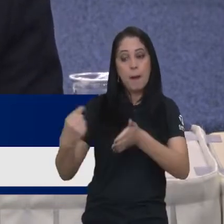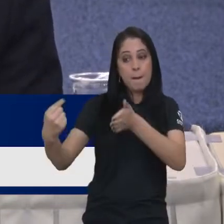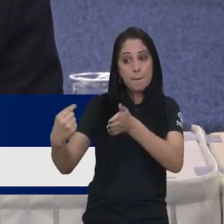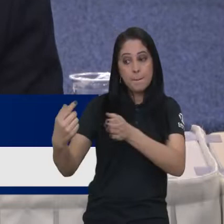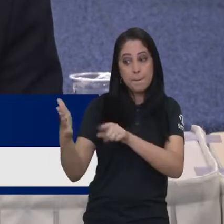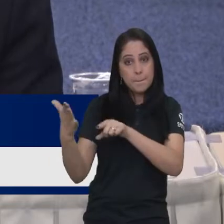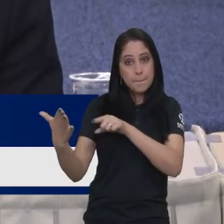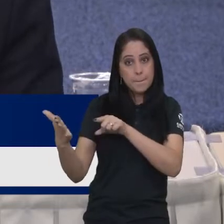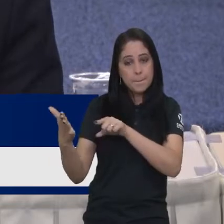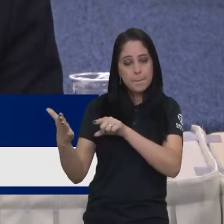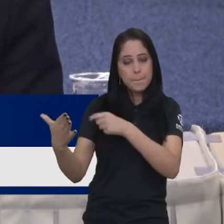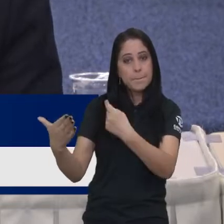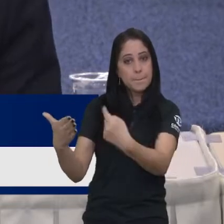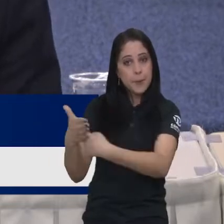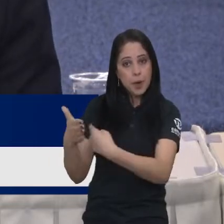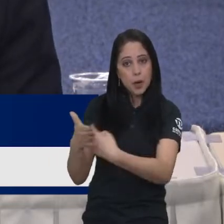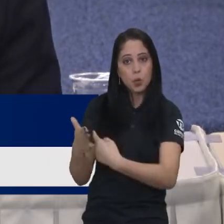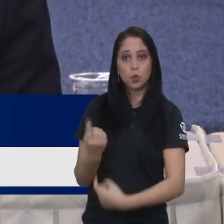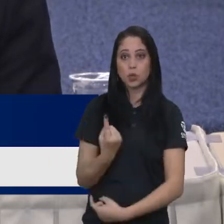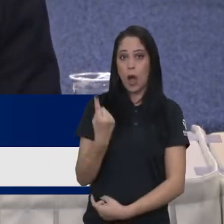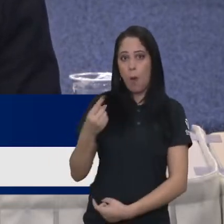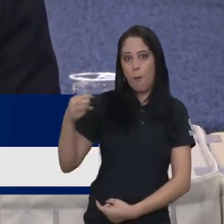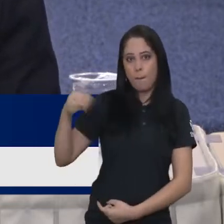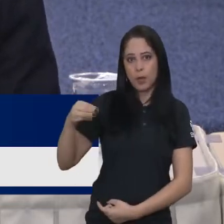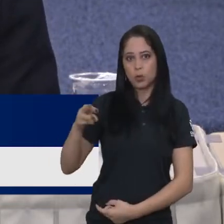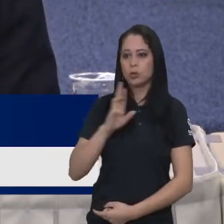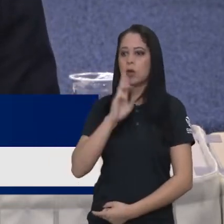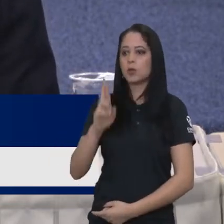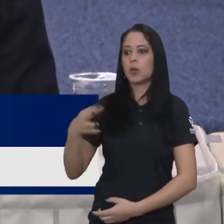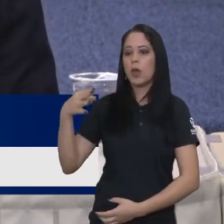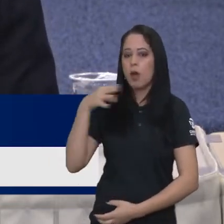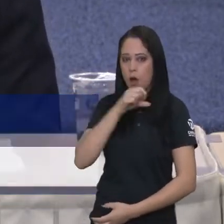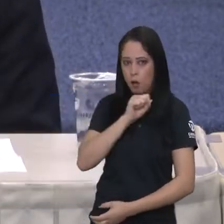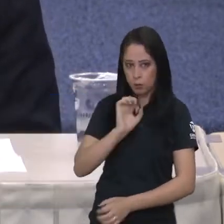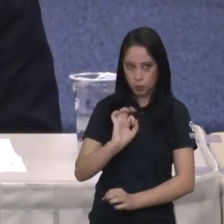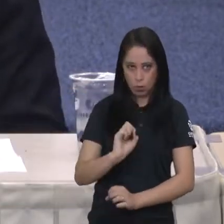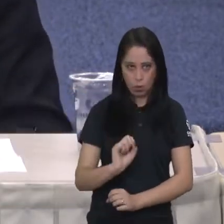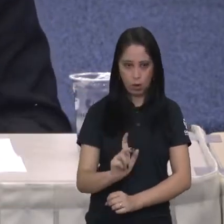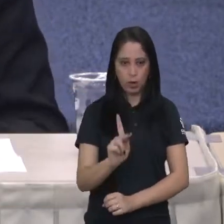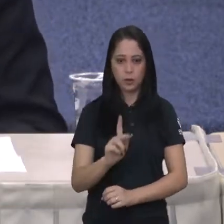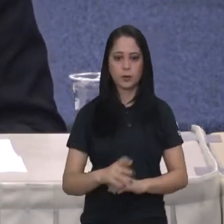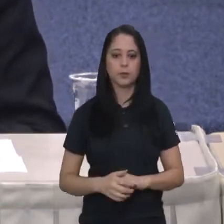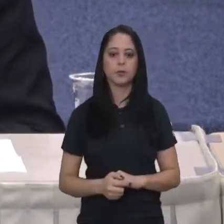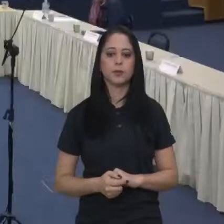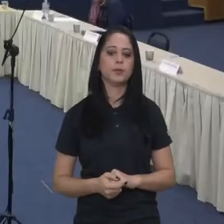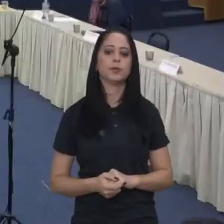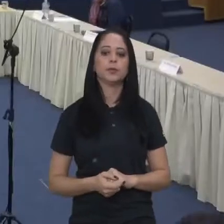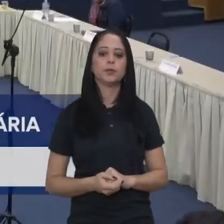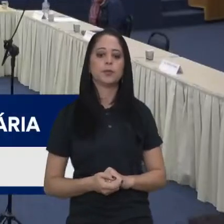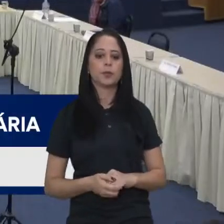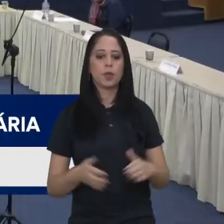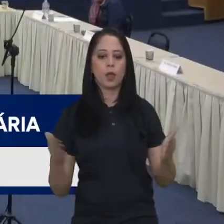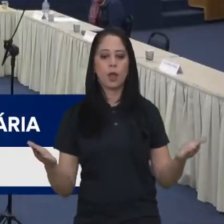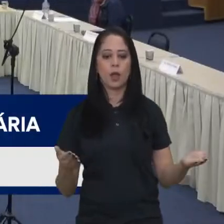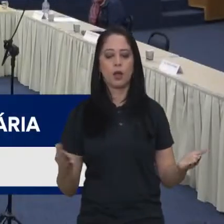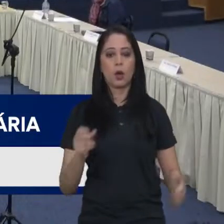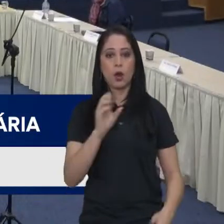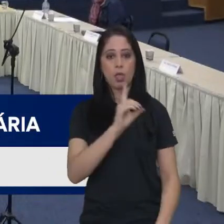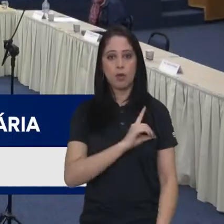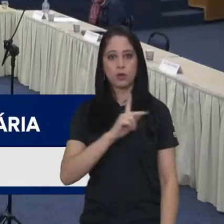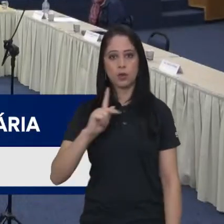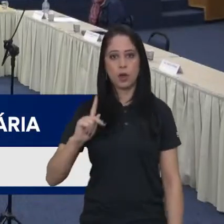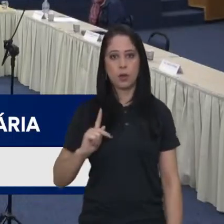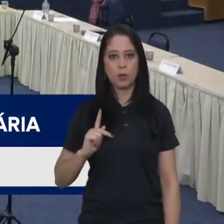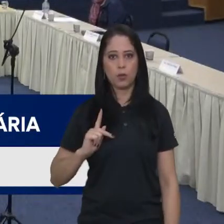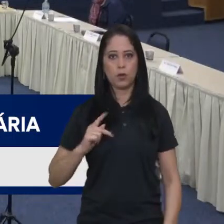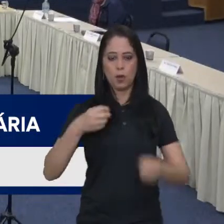até um minuto, para que a gente possa também responder brevemente aos senhores, tá bom? Nós vamos começar, então, com a exposição